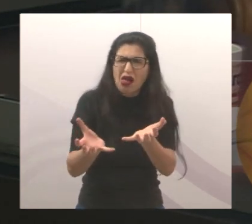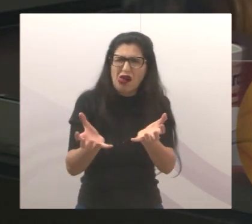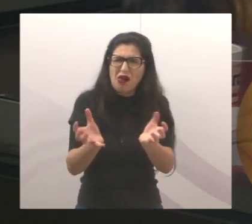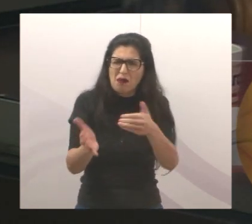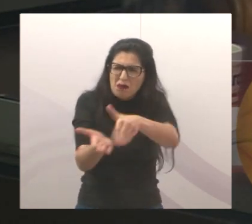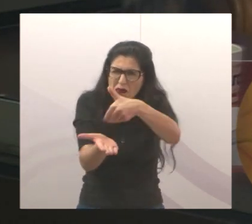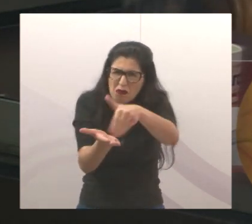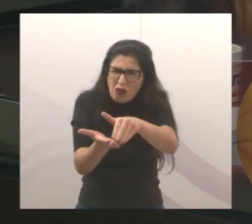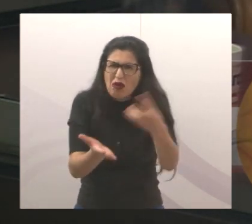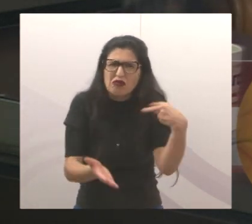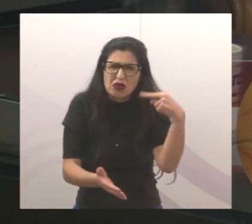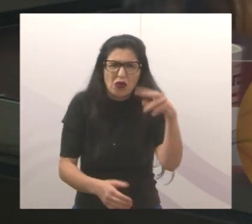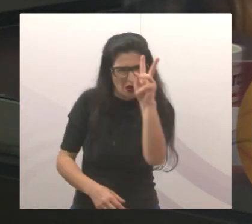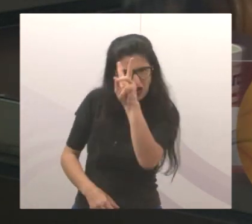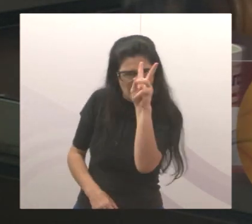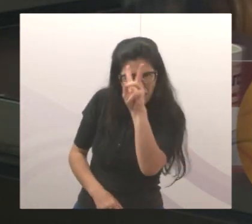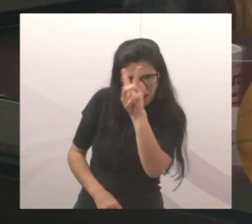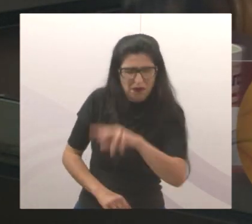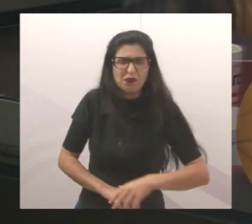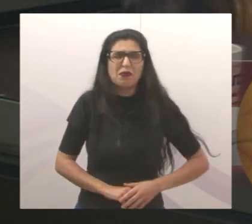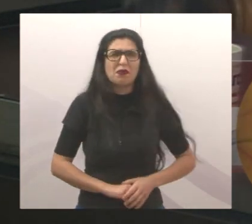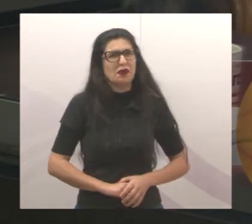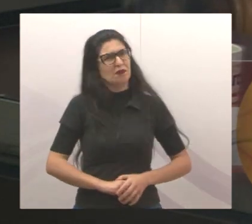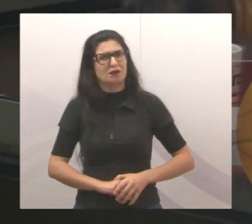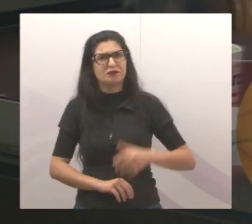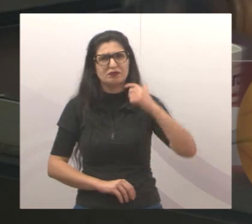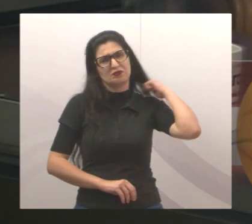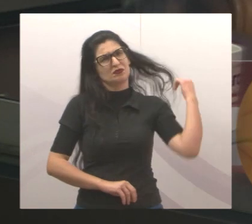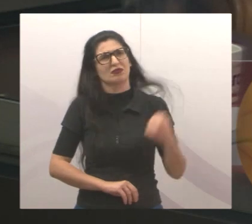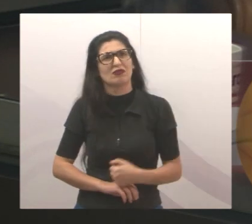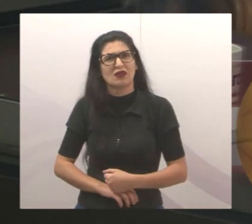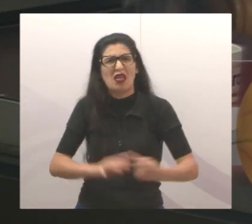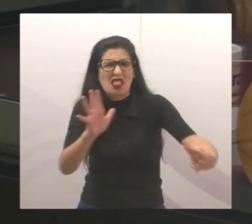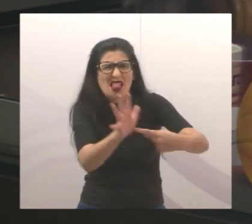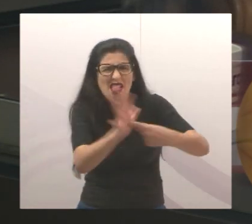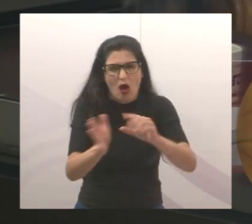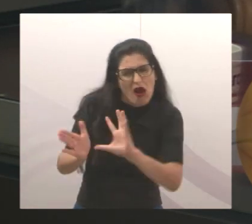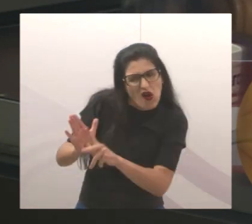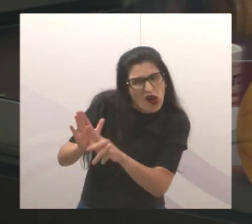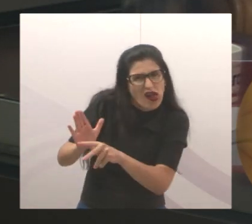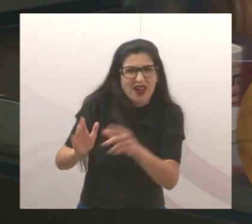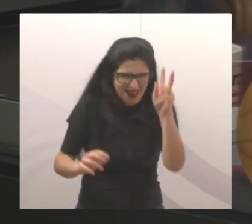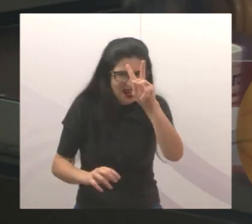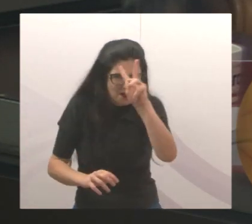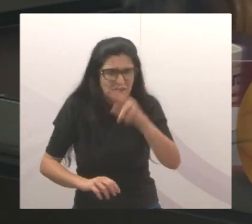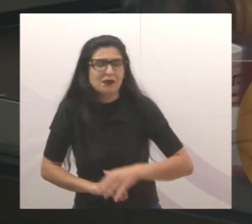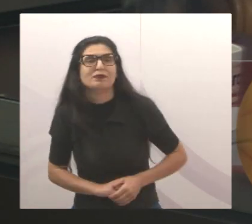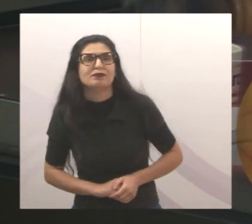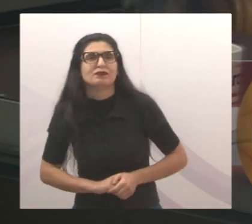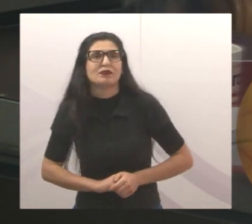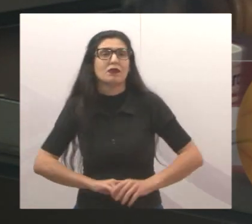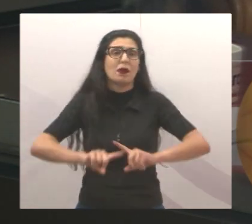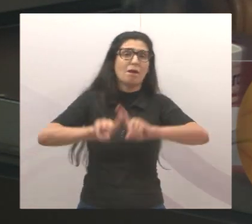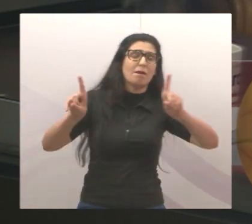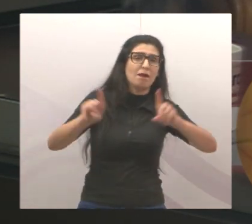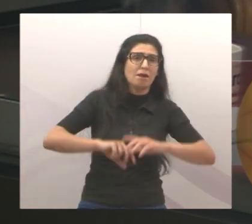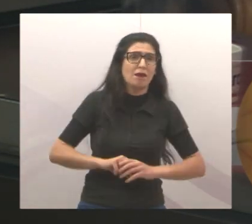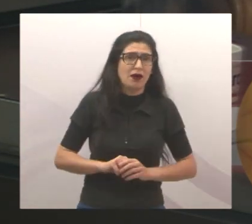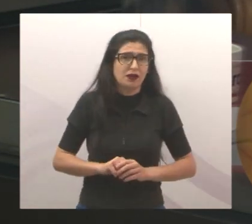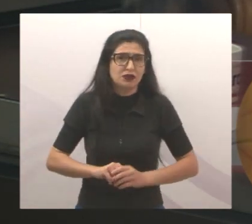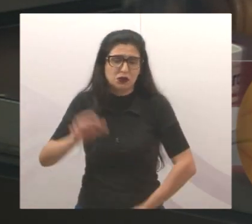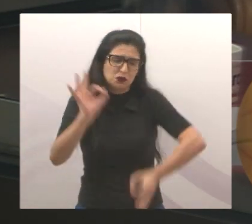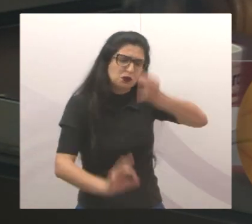colocou aqui nesse plenário uma súmula vinculante que nos impedia de fazer